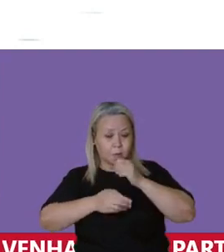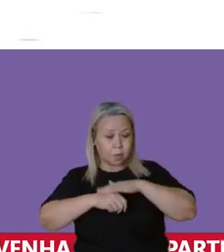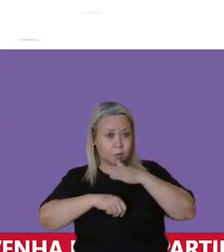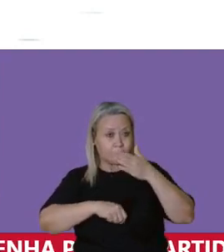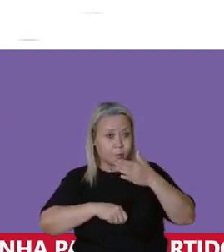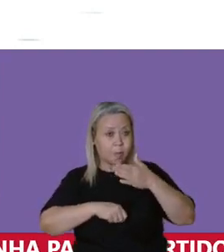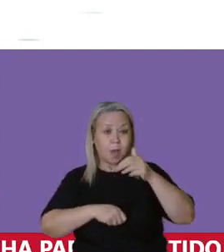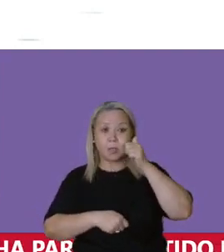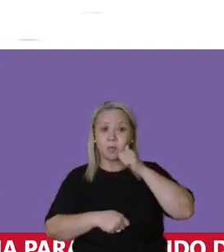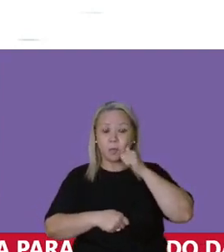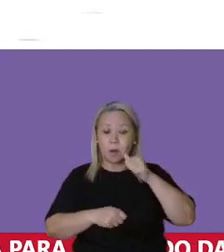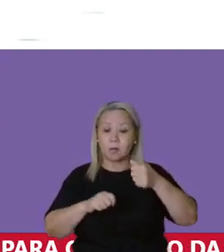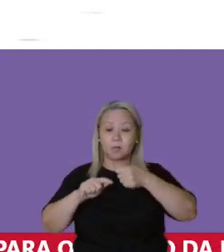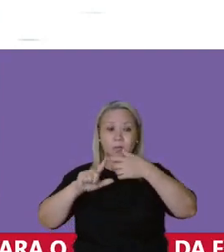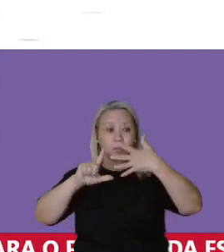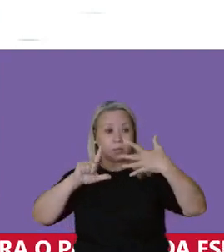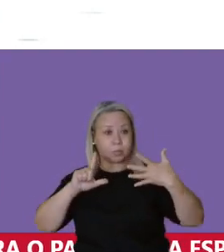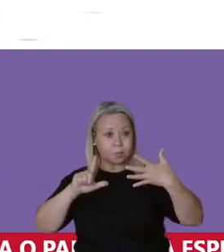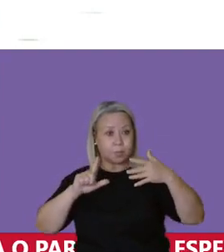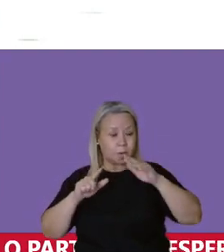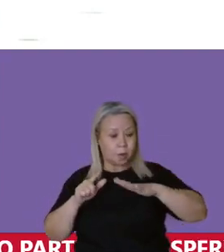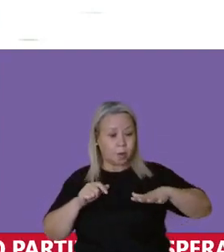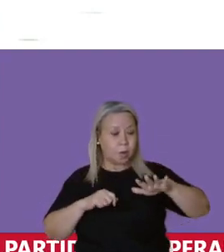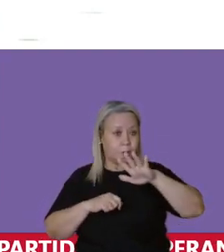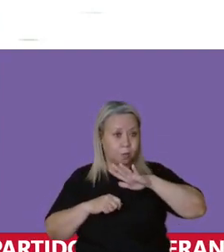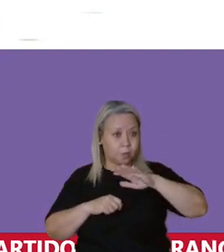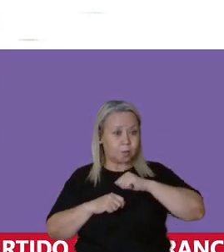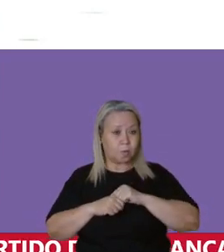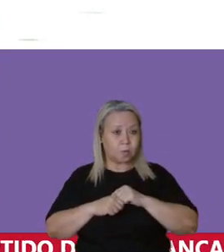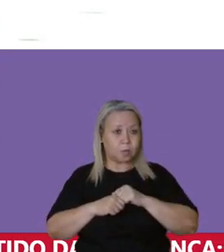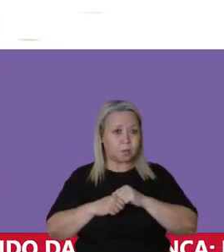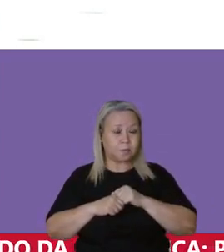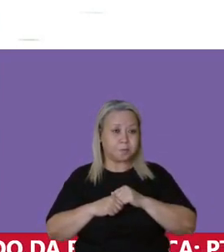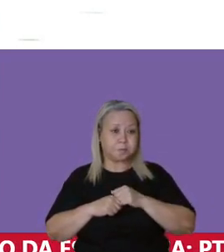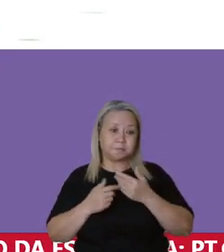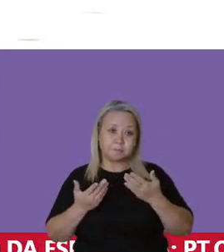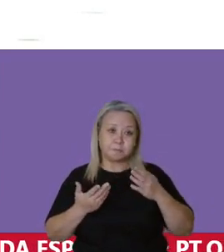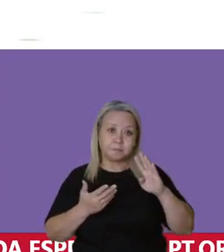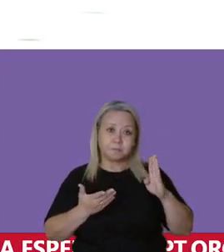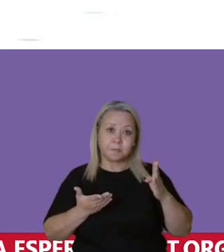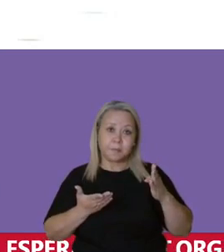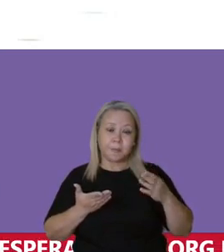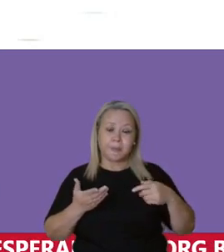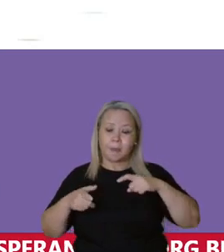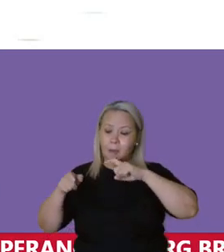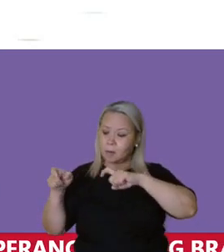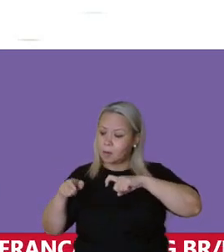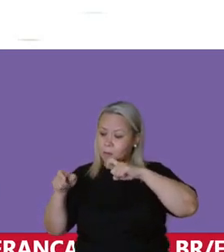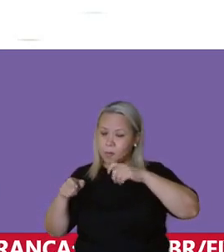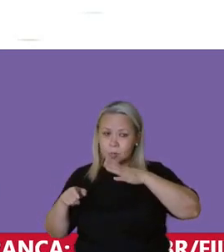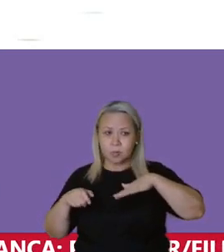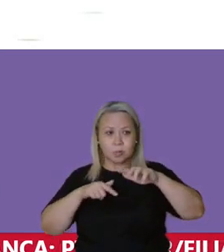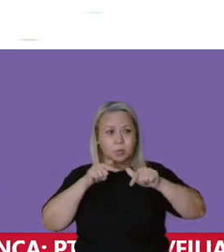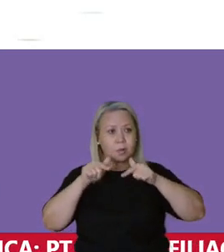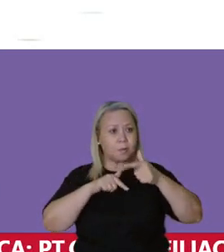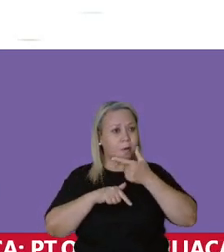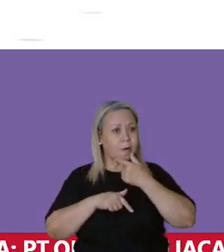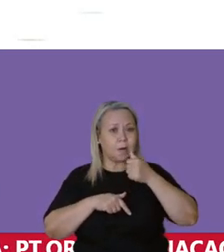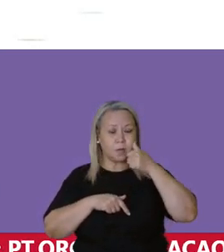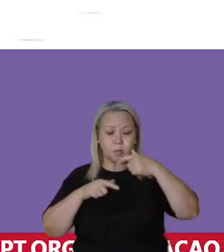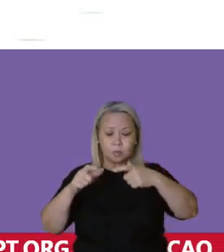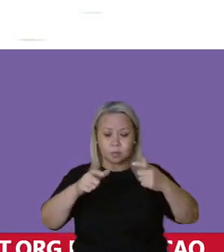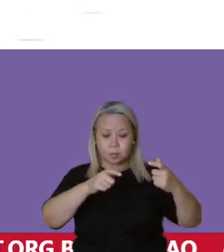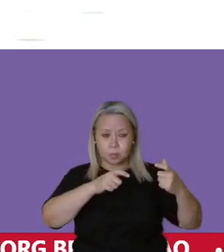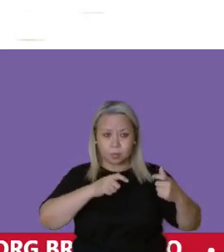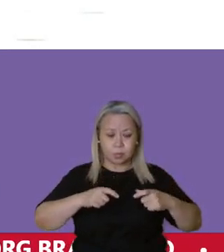LGBTs, em especial mulheres trans, travestis, lésbicas, bissexuais, camponesas, trabalhadoras em todos os